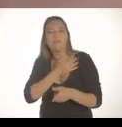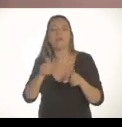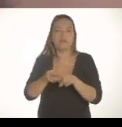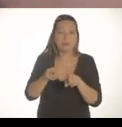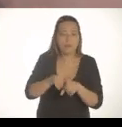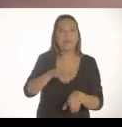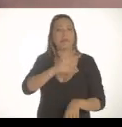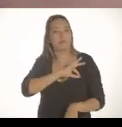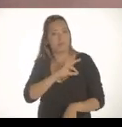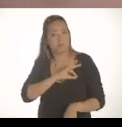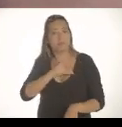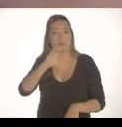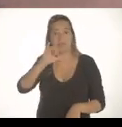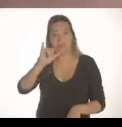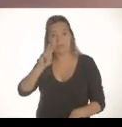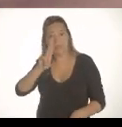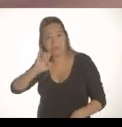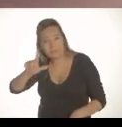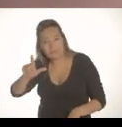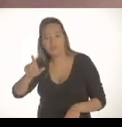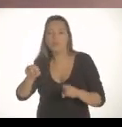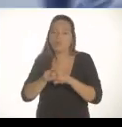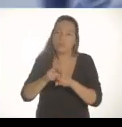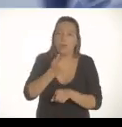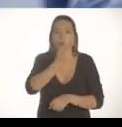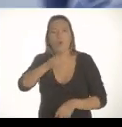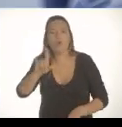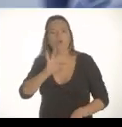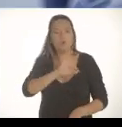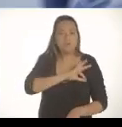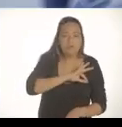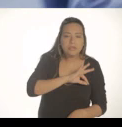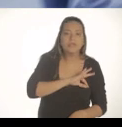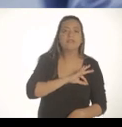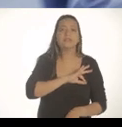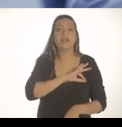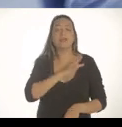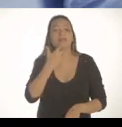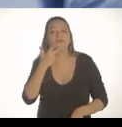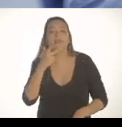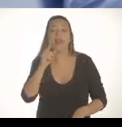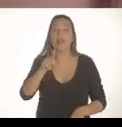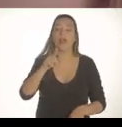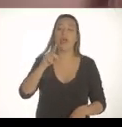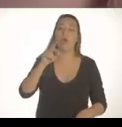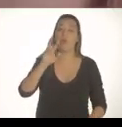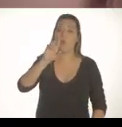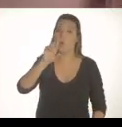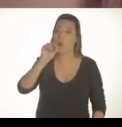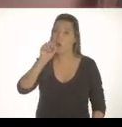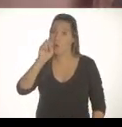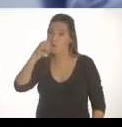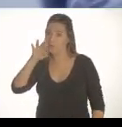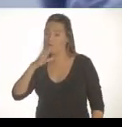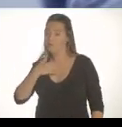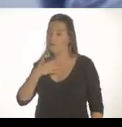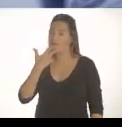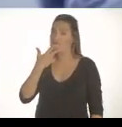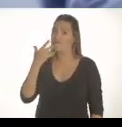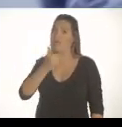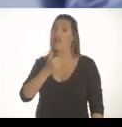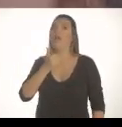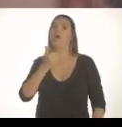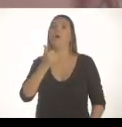mesma instituição, que é a Polícia Civil, outros que eram policiais militares, e falaram comigo: Dona Rosemar, a senhora não deixa